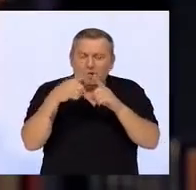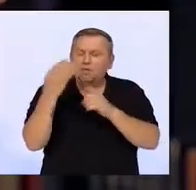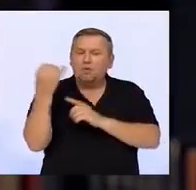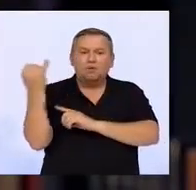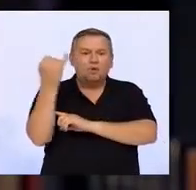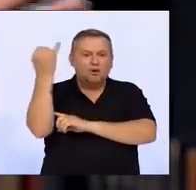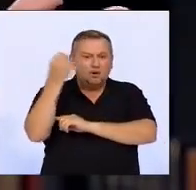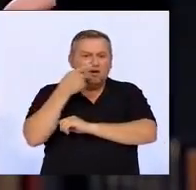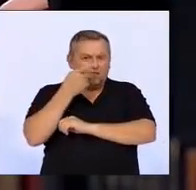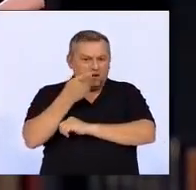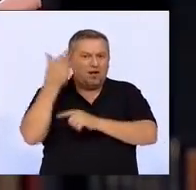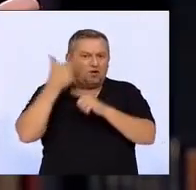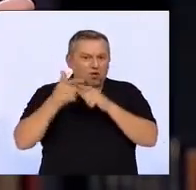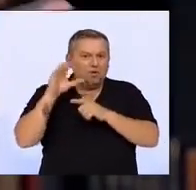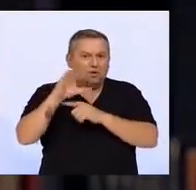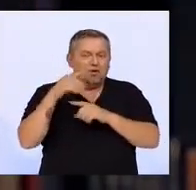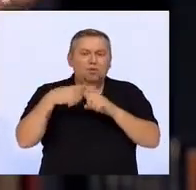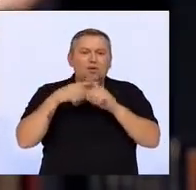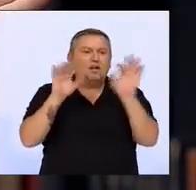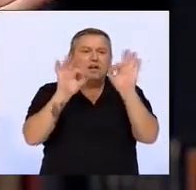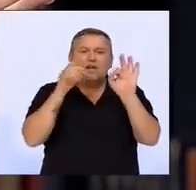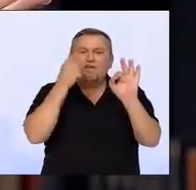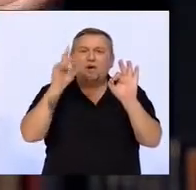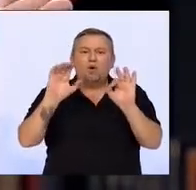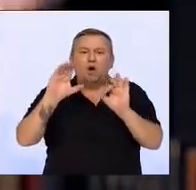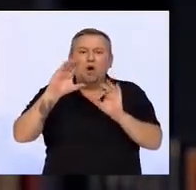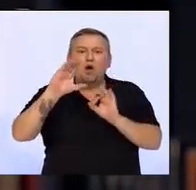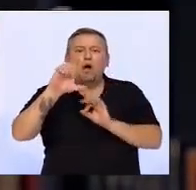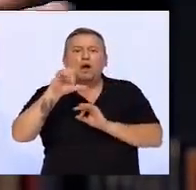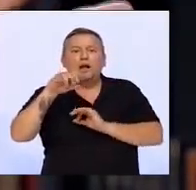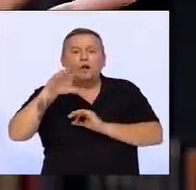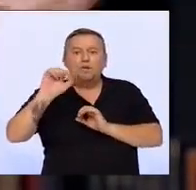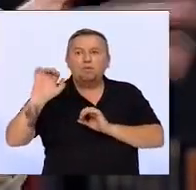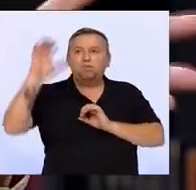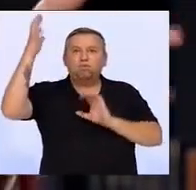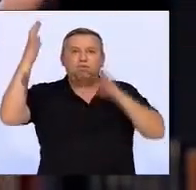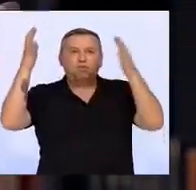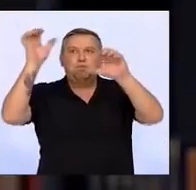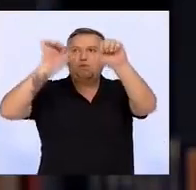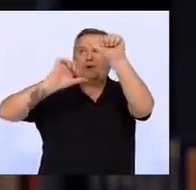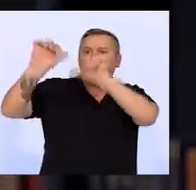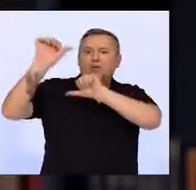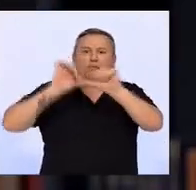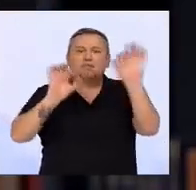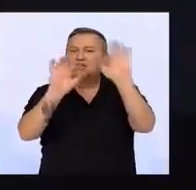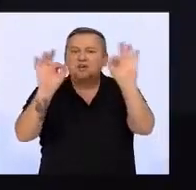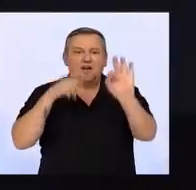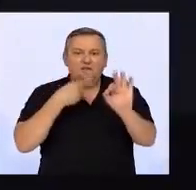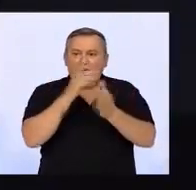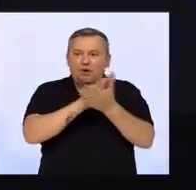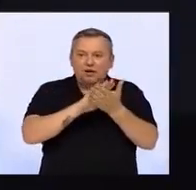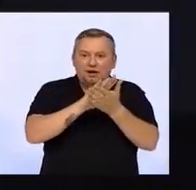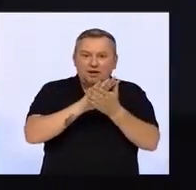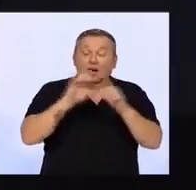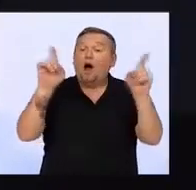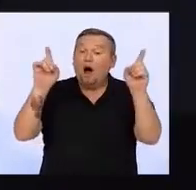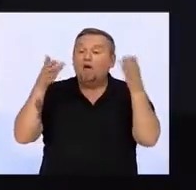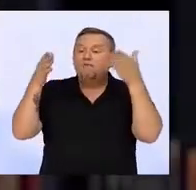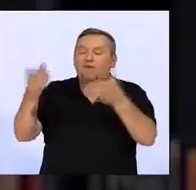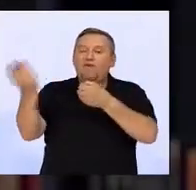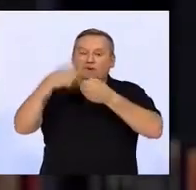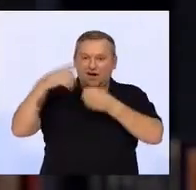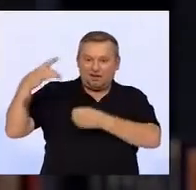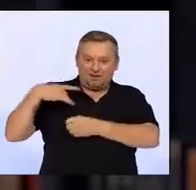ninguém falou de mudança climática. Eu não vi ninguém falar nessa campanha inteirinha. Ninguém pergunta também. Você precisa perguntar. Eu vou perguntar. A questão da